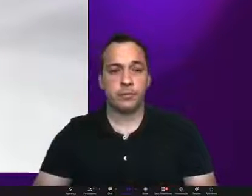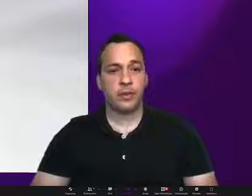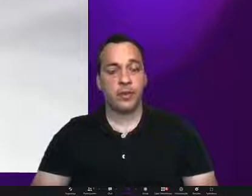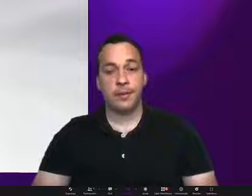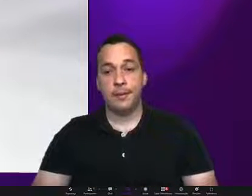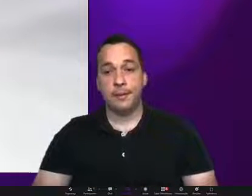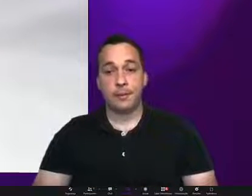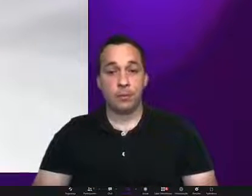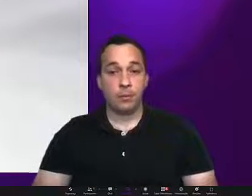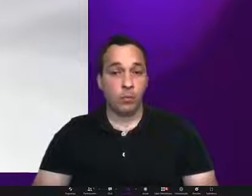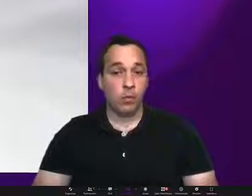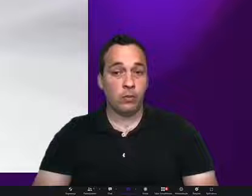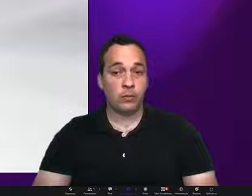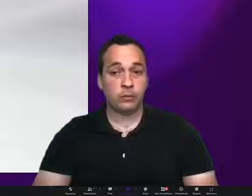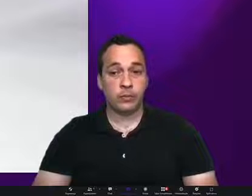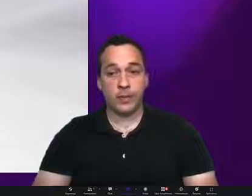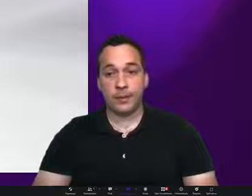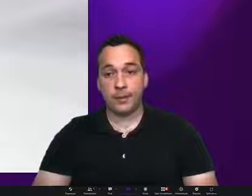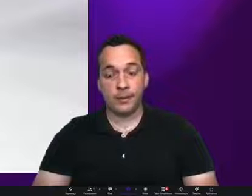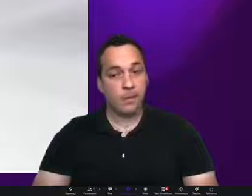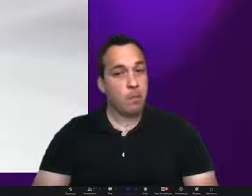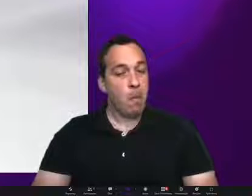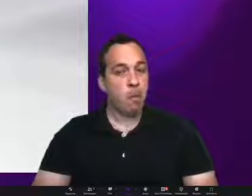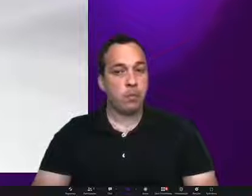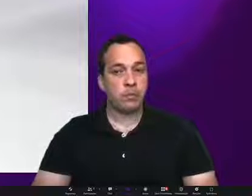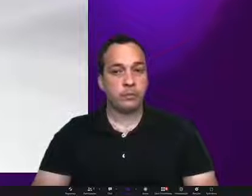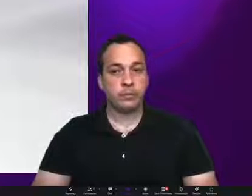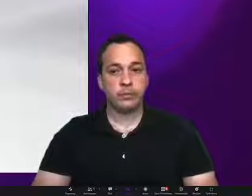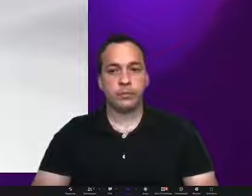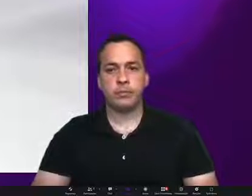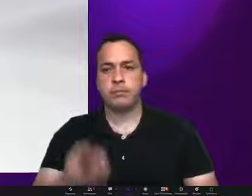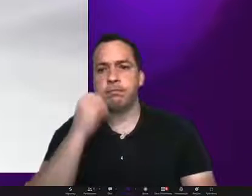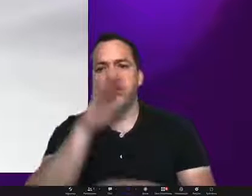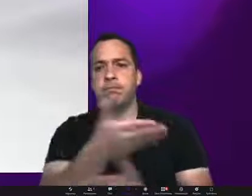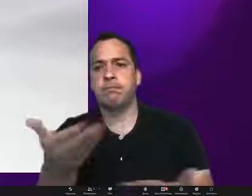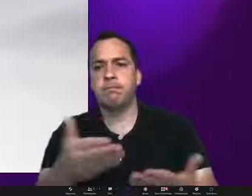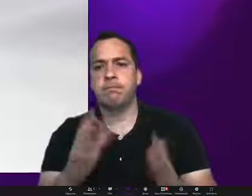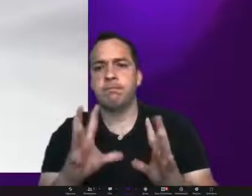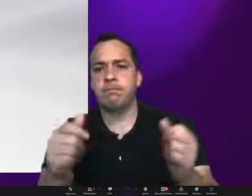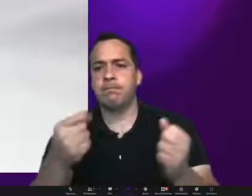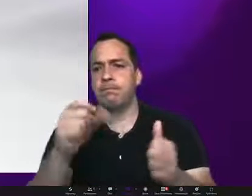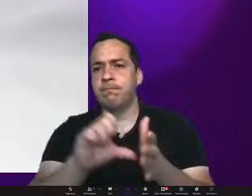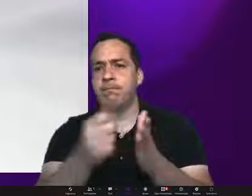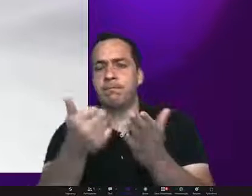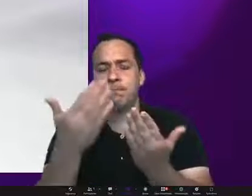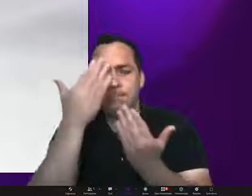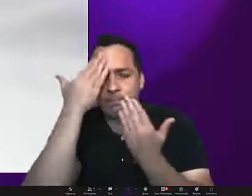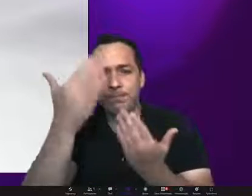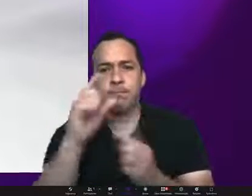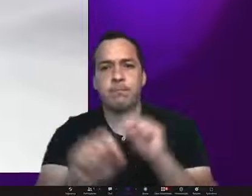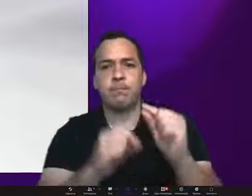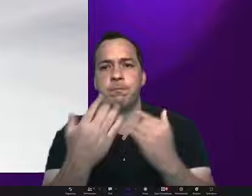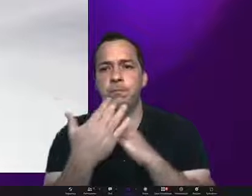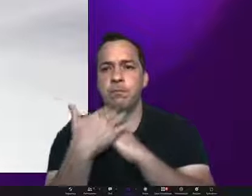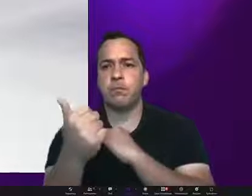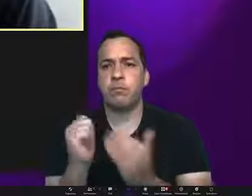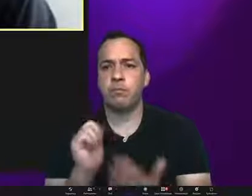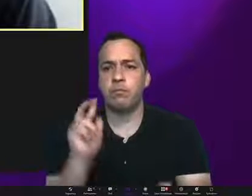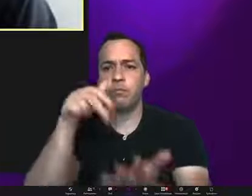Bom, boa tarde a todos. Primeiro, quero agradecer. É realmente uma